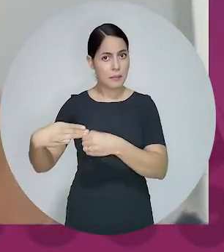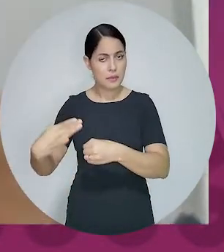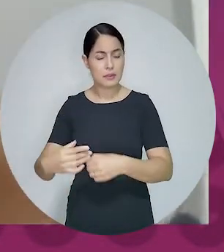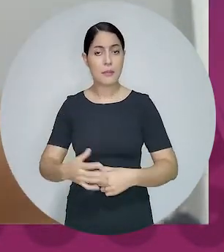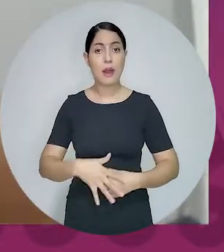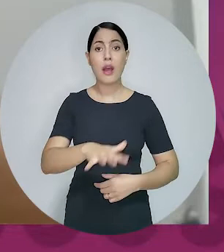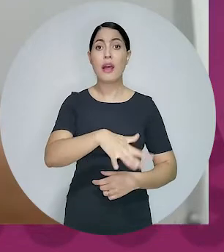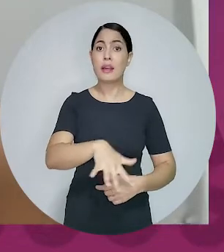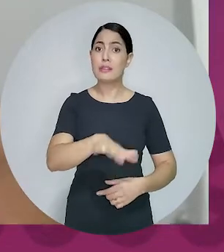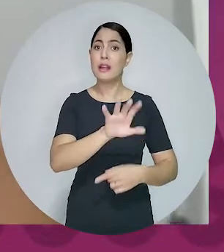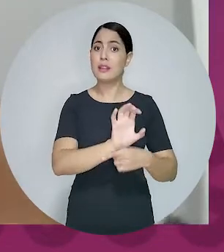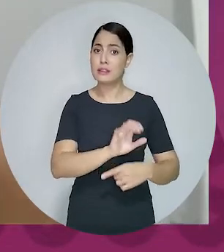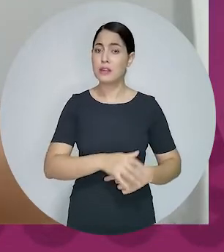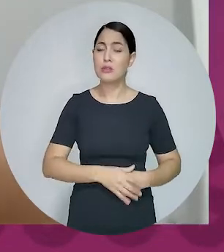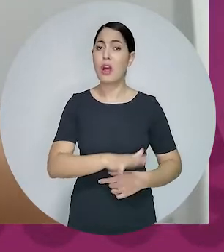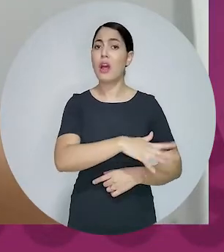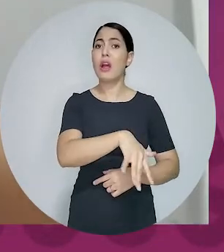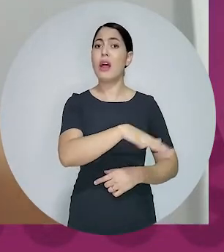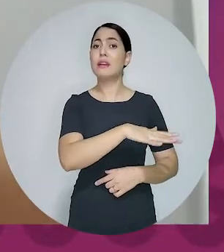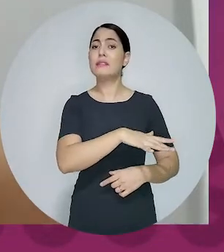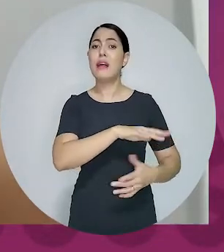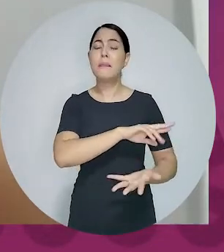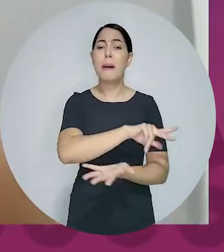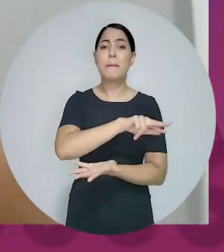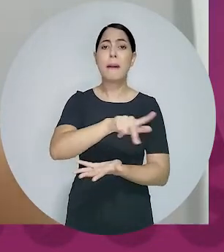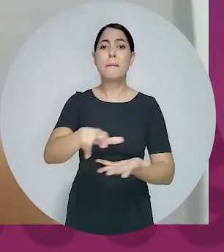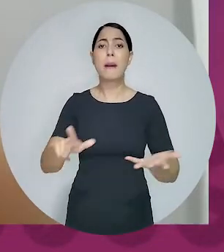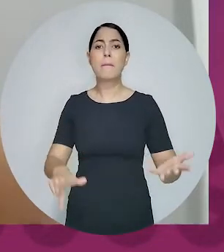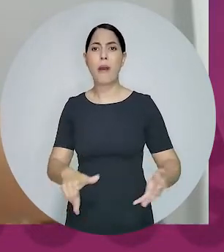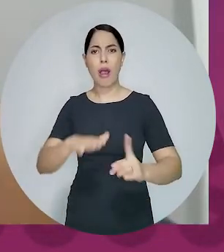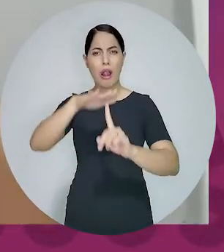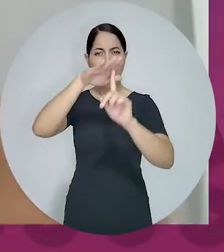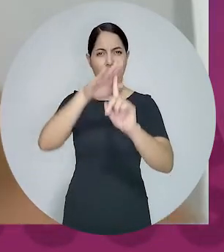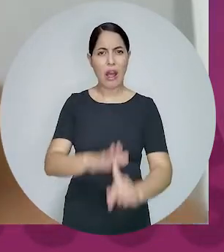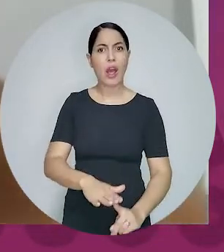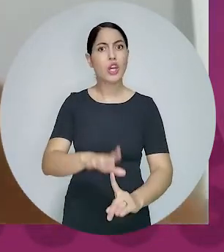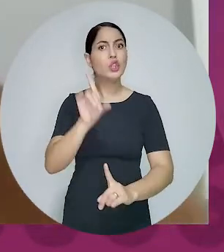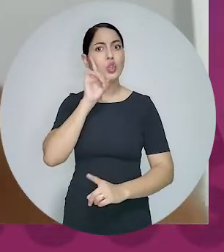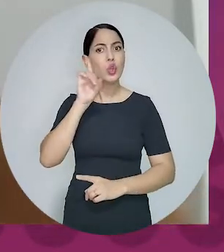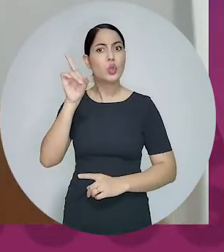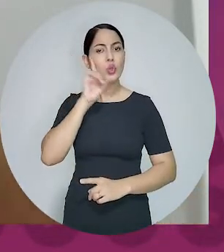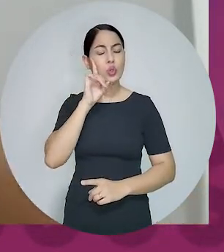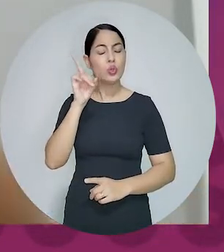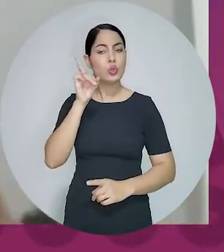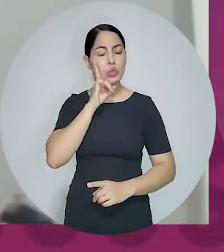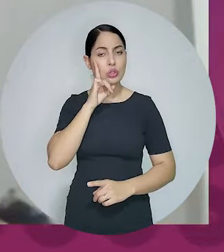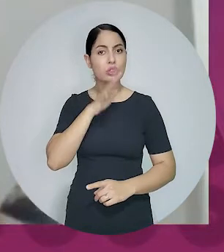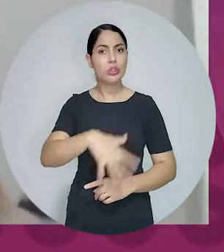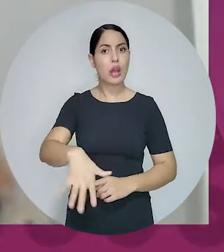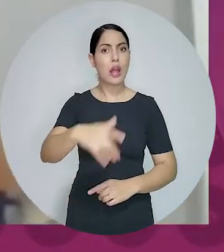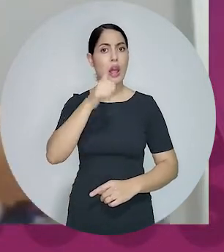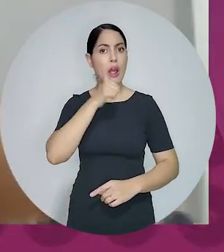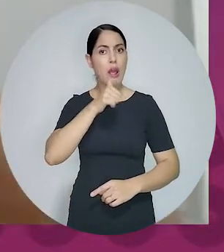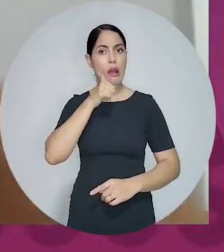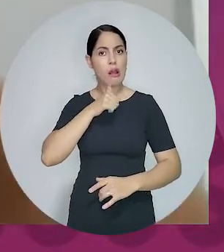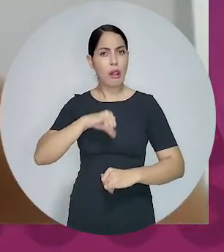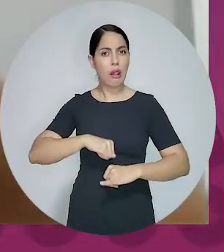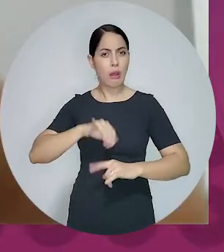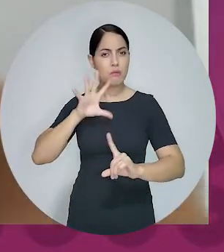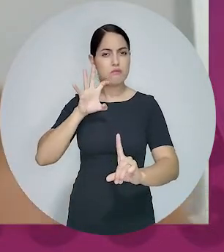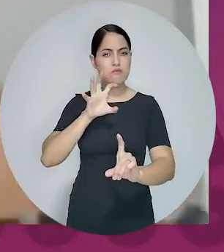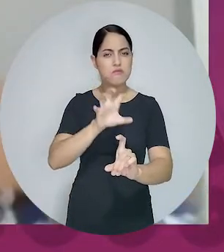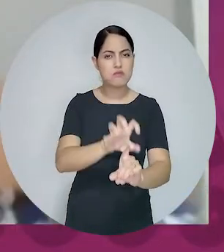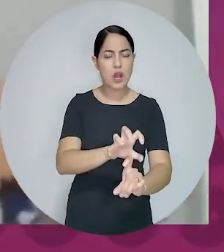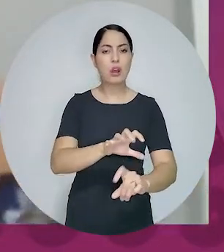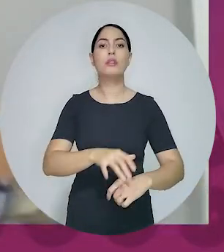com agressões verbais, interrupções e exclusão dos debates. A opressão ali, ela é cotidiana, ela é